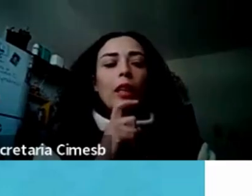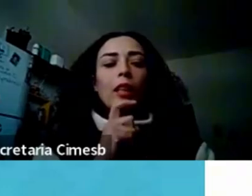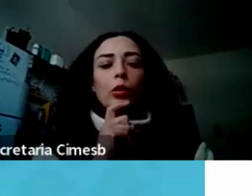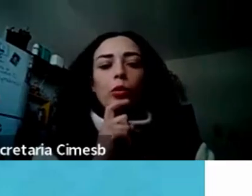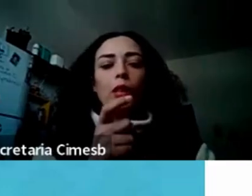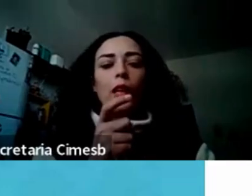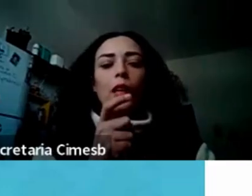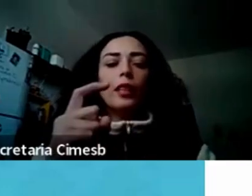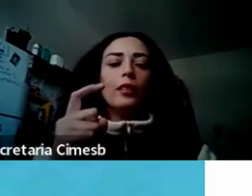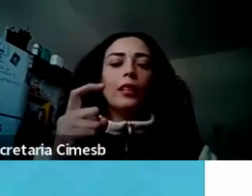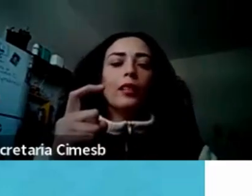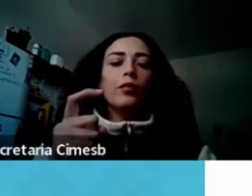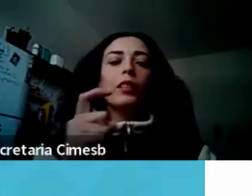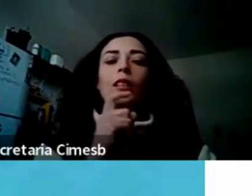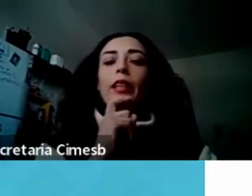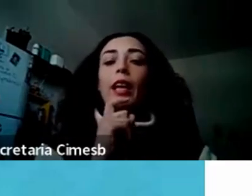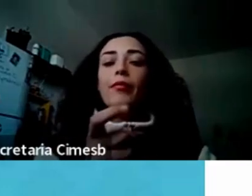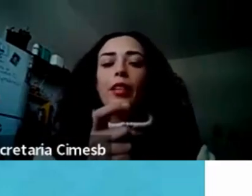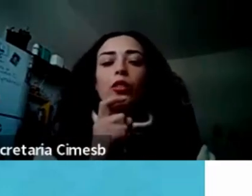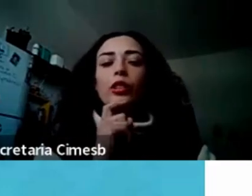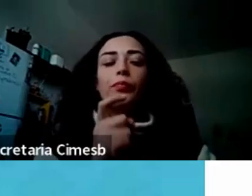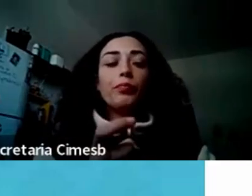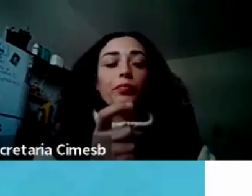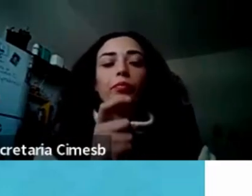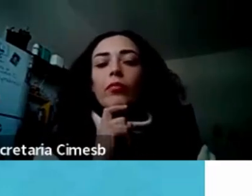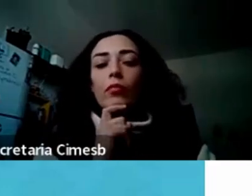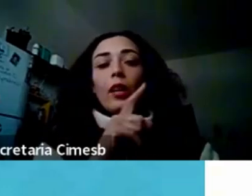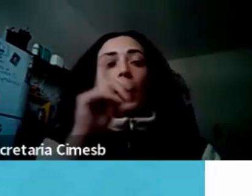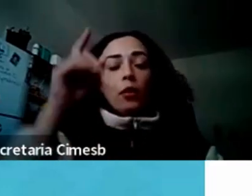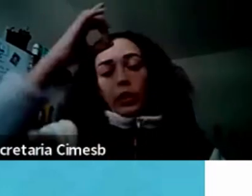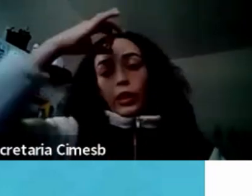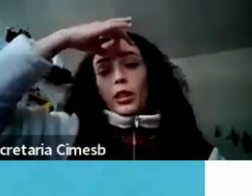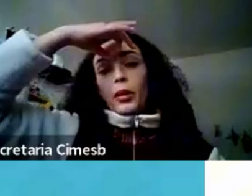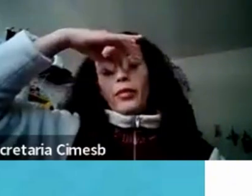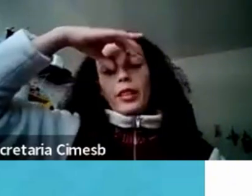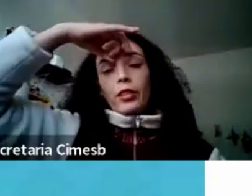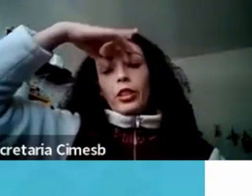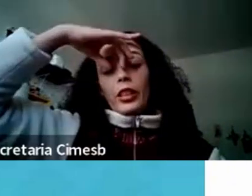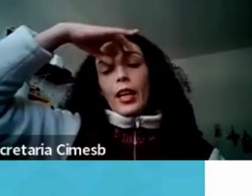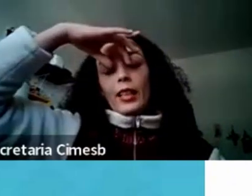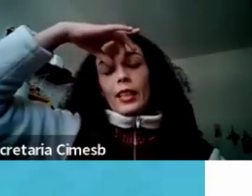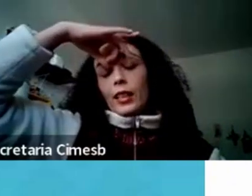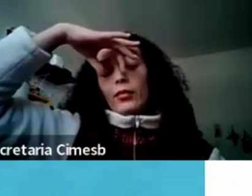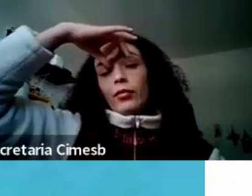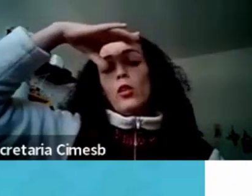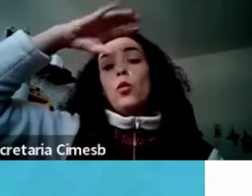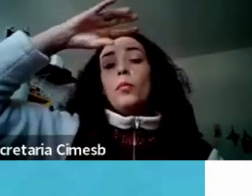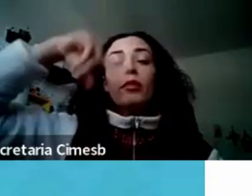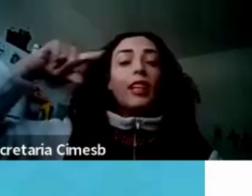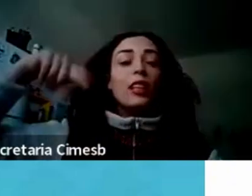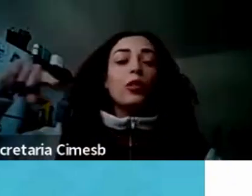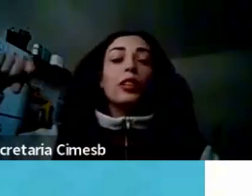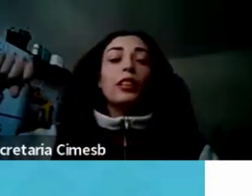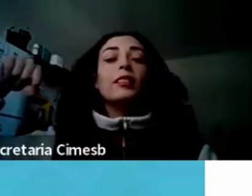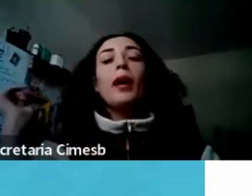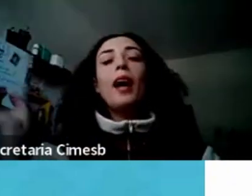colocando a mão aqui no queixo, né, nessa configuração aqui é verde. Agora, lá em Curitiba, verde é aqui. Então, tem